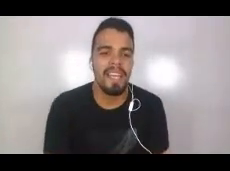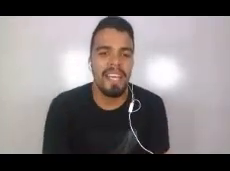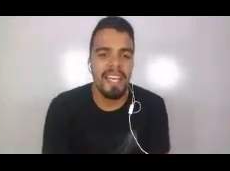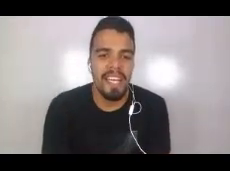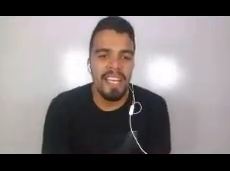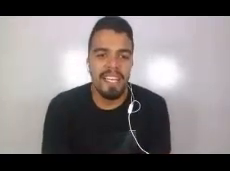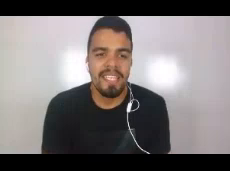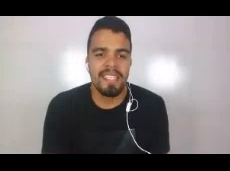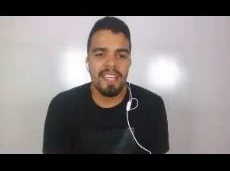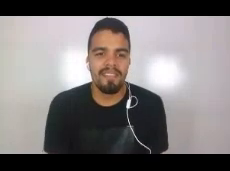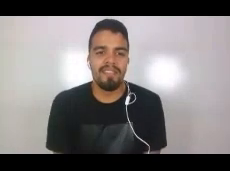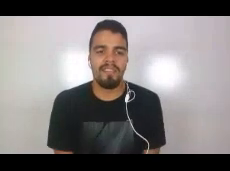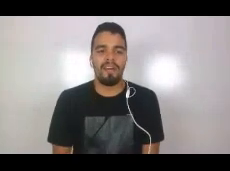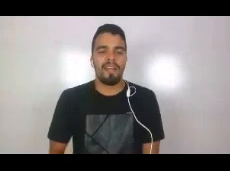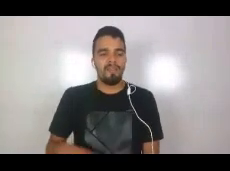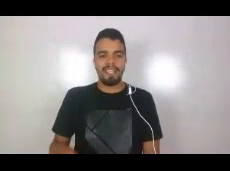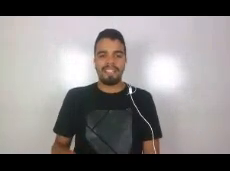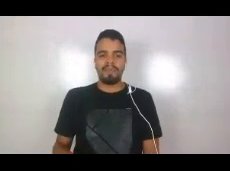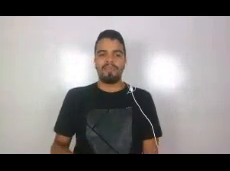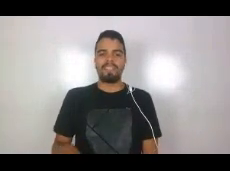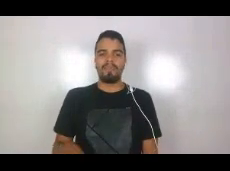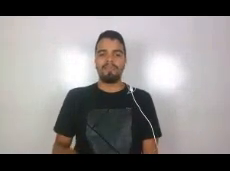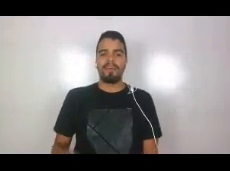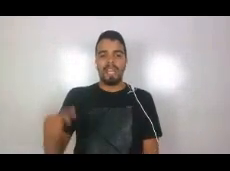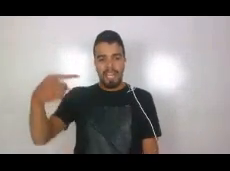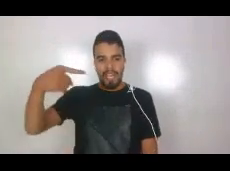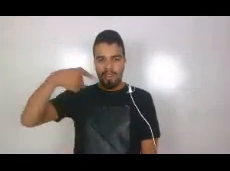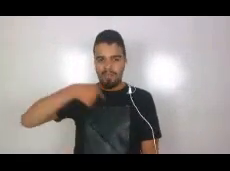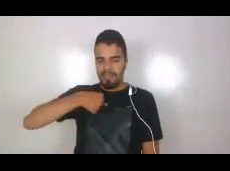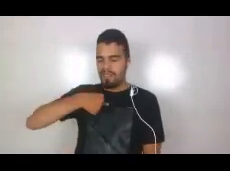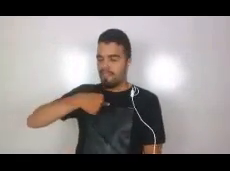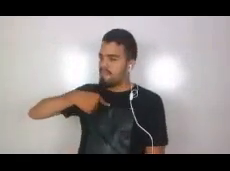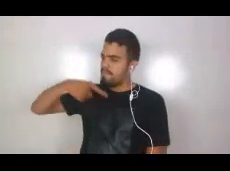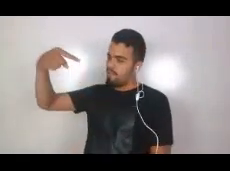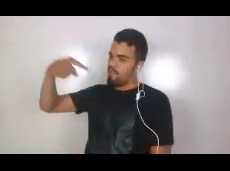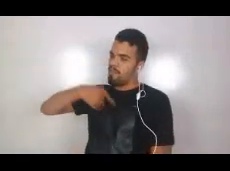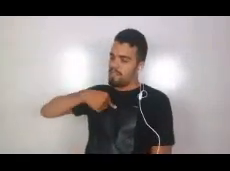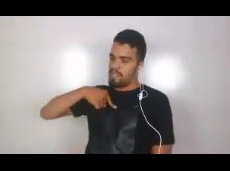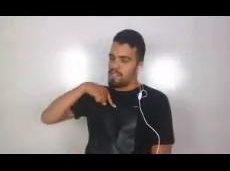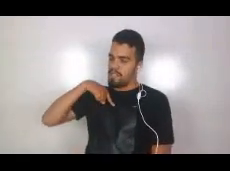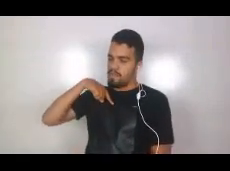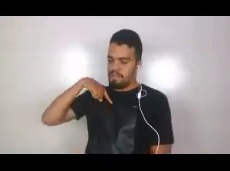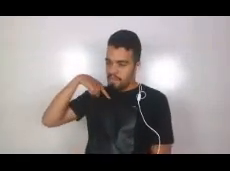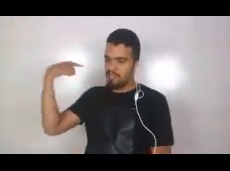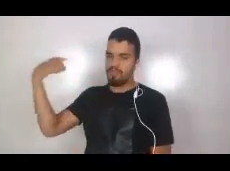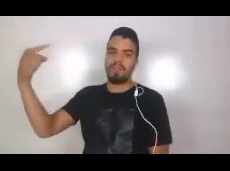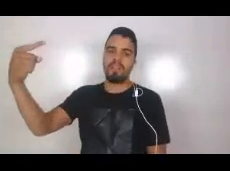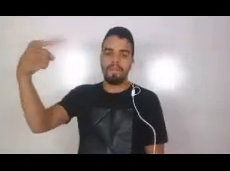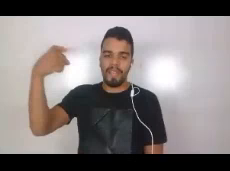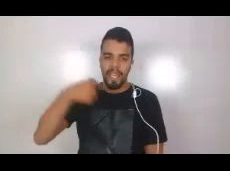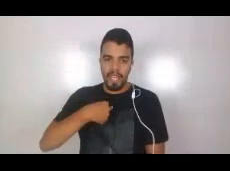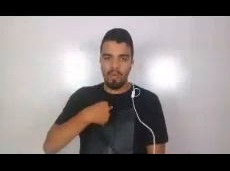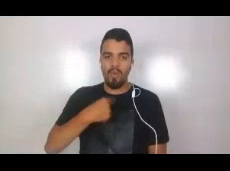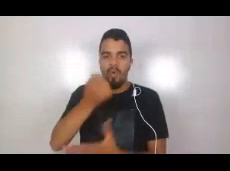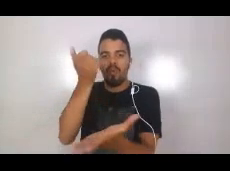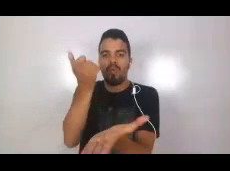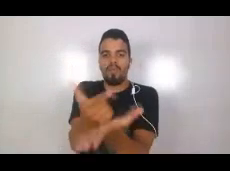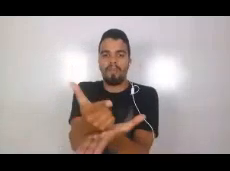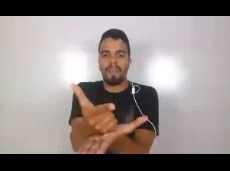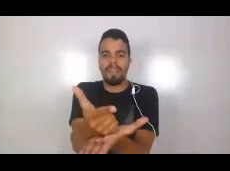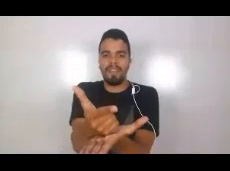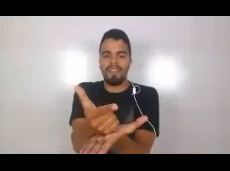lá. Então, ó, o exemplo 1. Eu, ó, pronome pessoal, né?